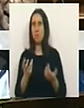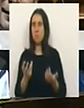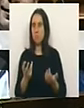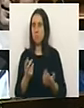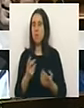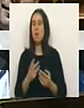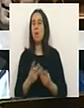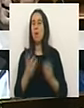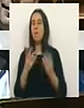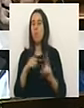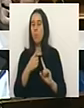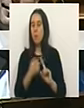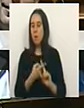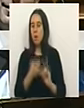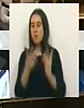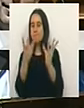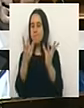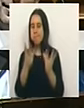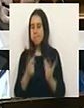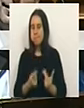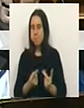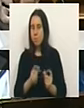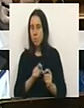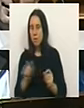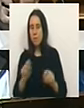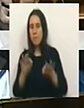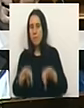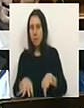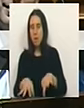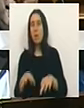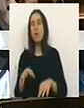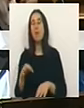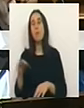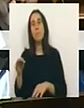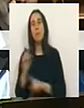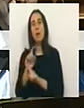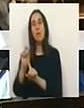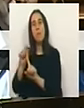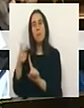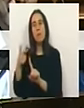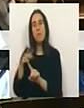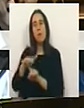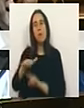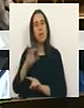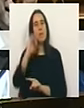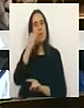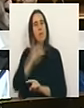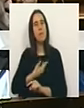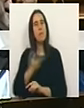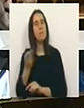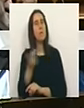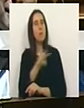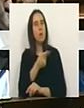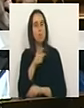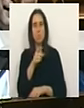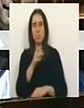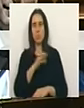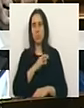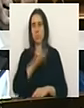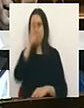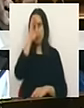fizeram as contas no final do ano para saber, fora o impacto do Banif, quanto é que tinha sido o déficit, imagino, o Sr. Primeiro-Ministro, não